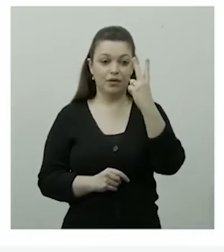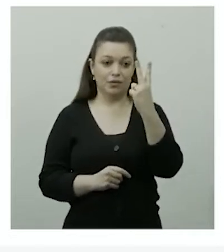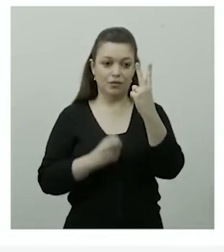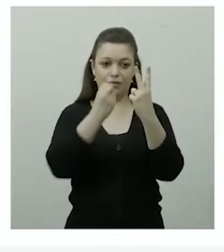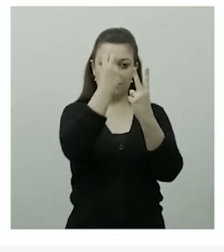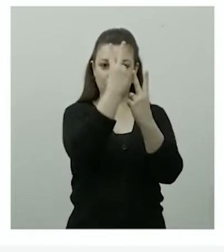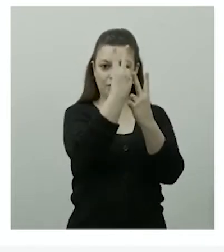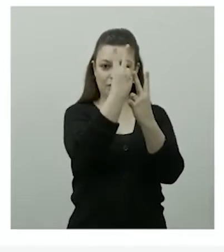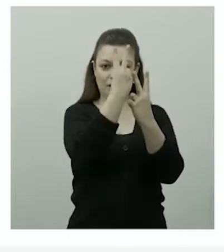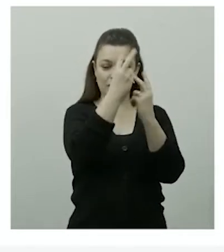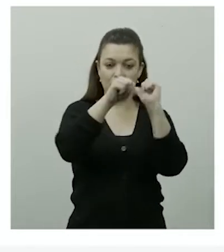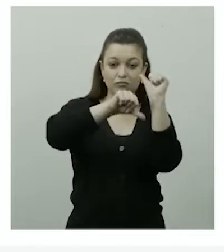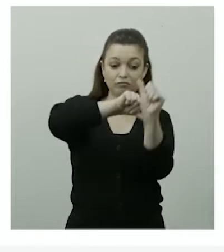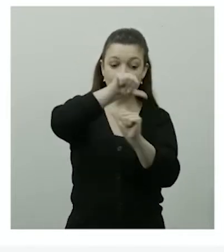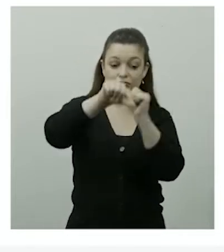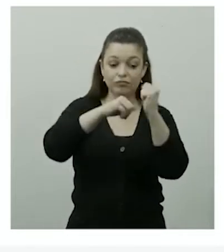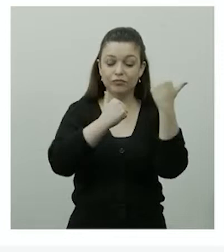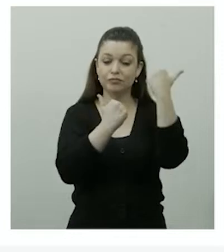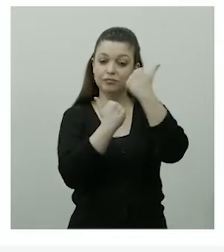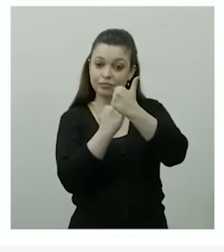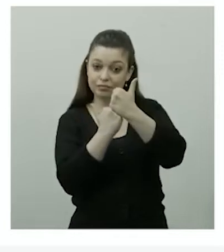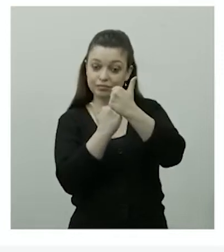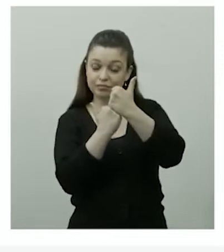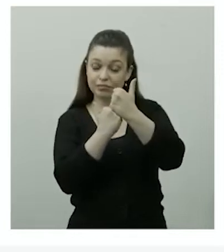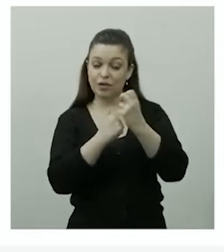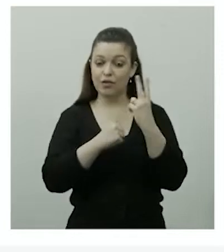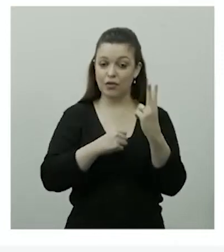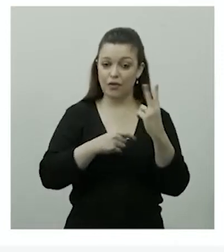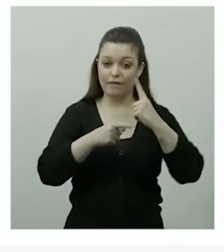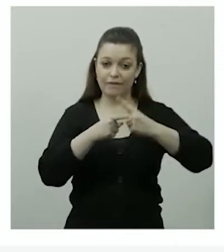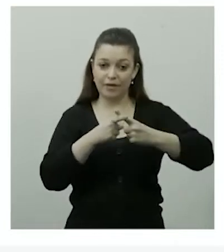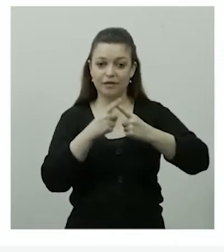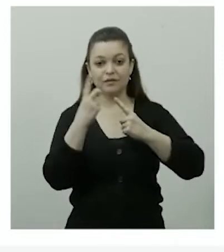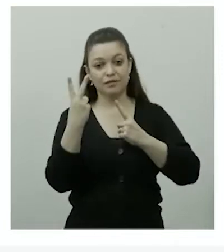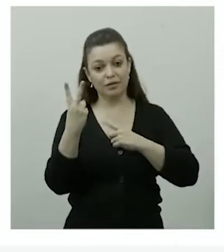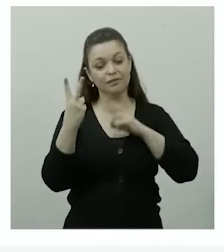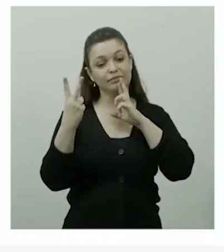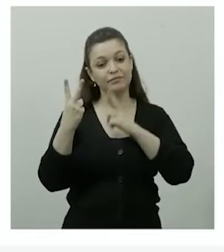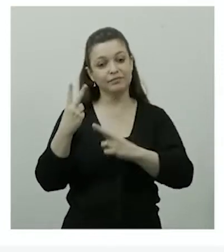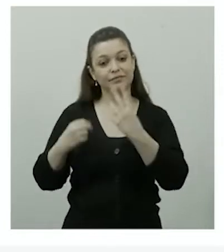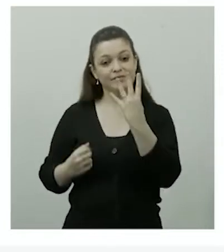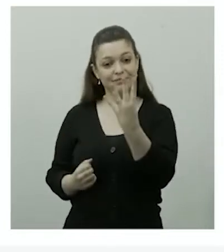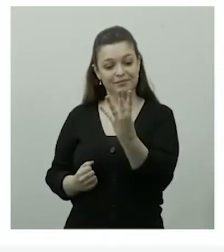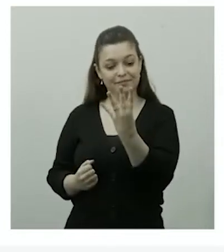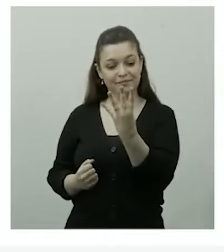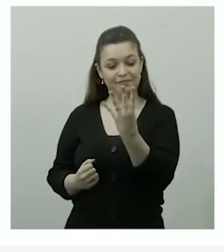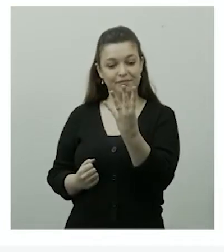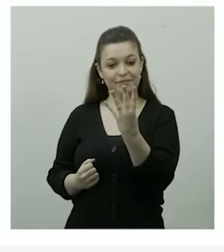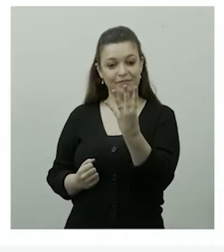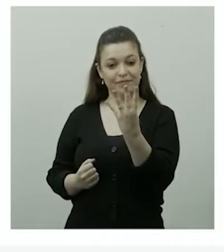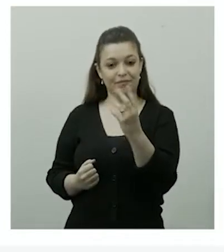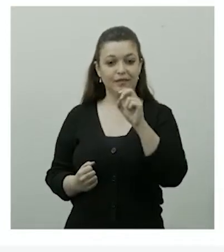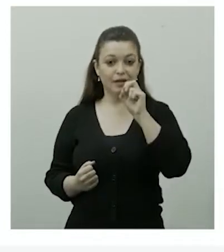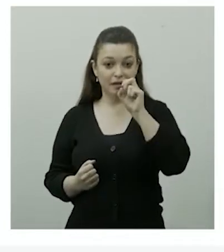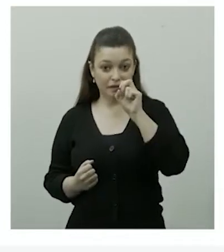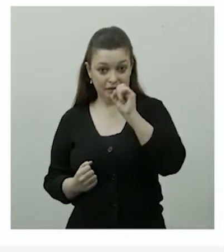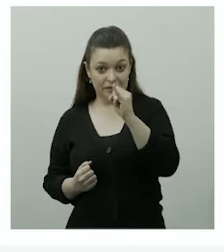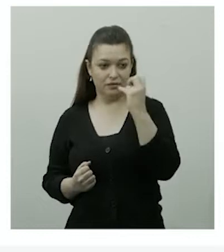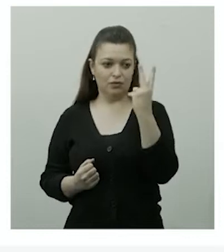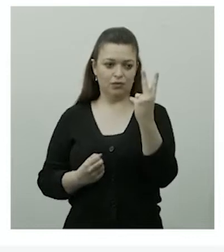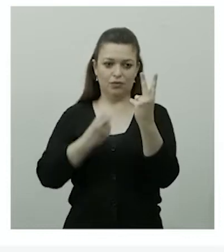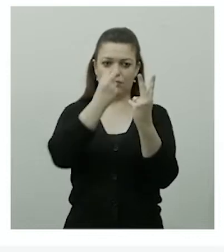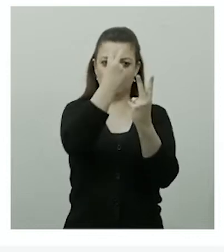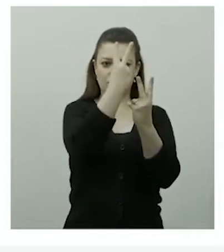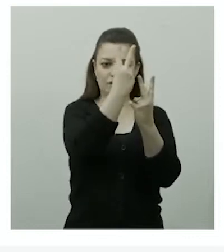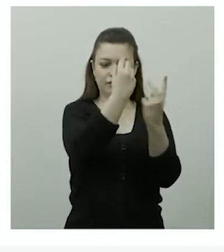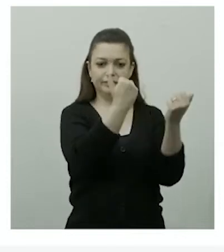é igual a 2 vezes 2, que é igual a 4. Se a gente substituir, então, o 2